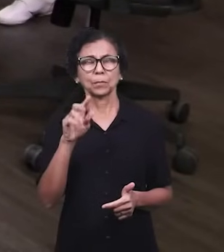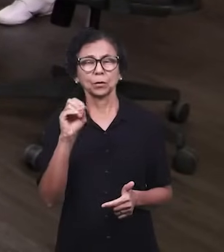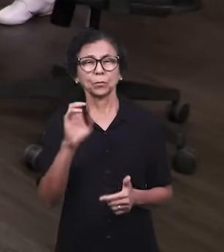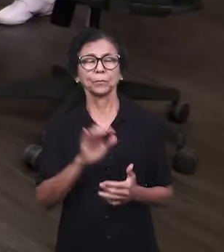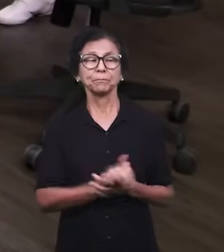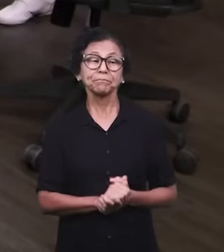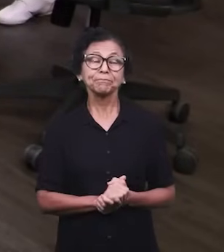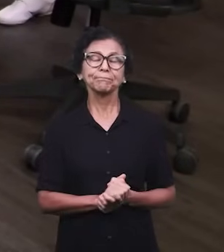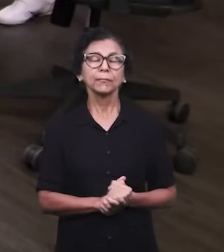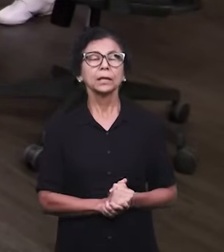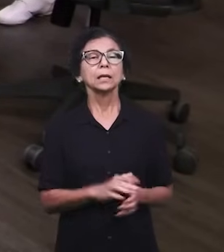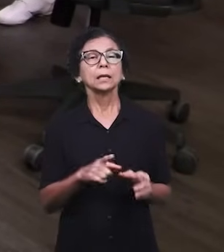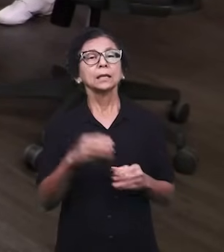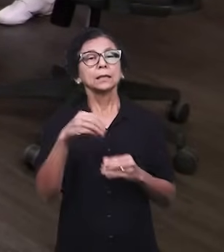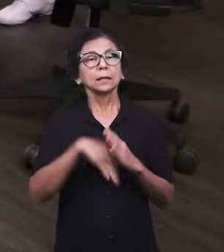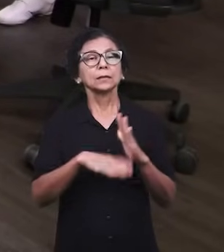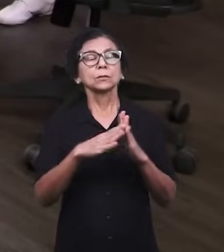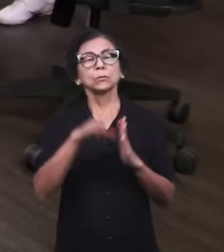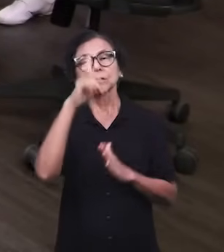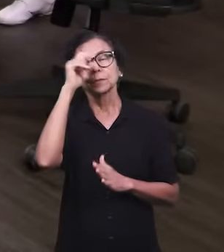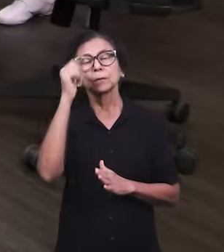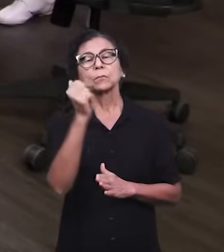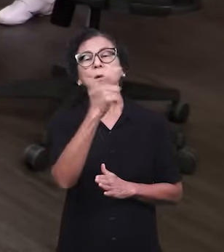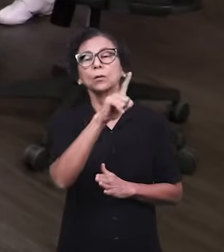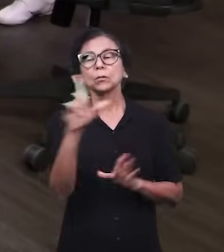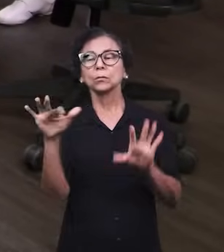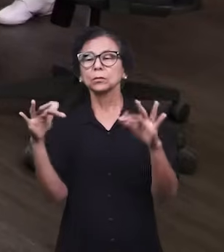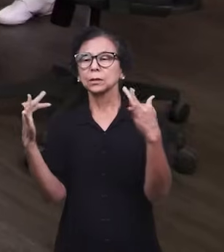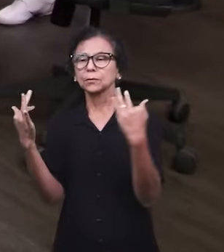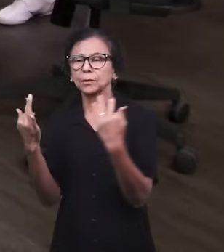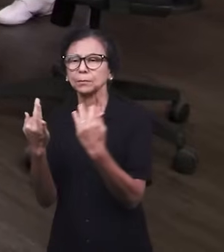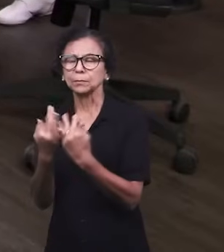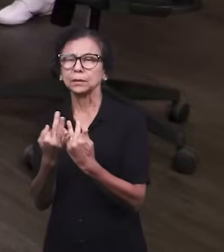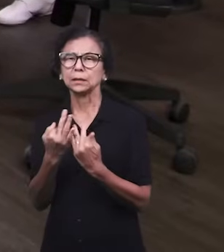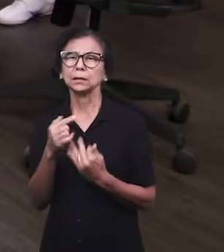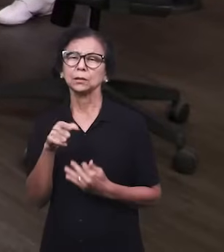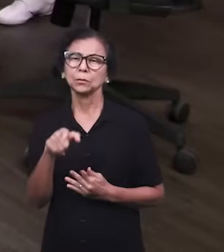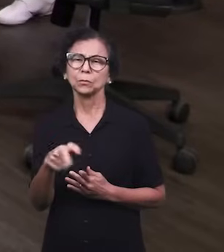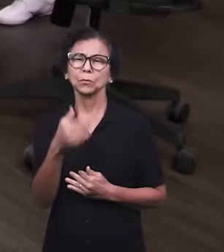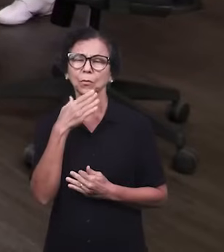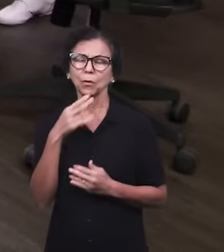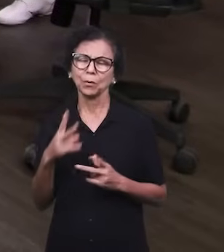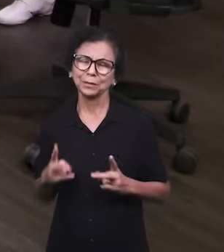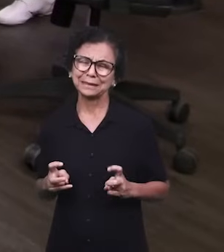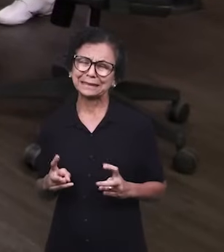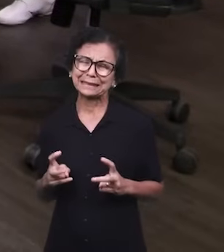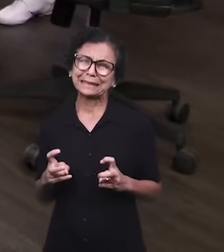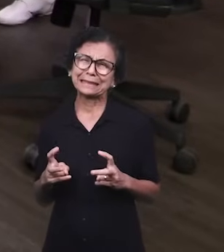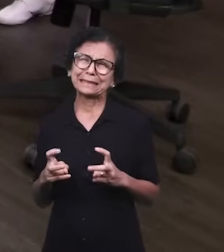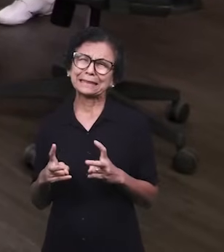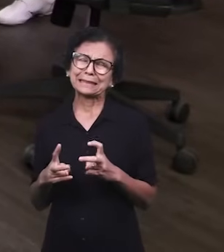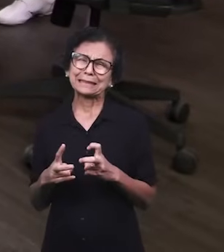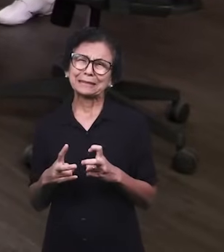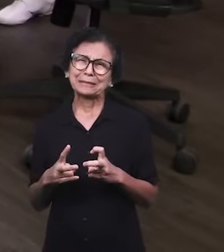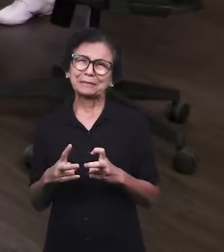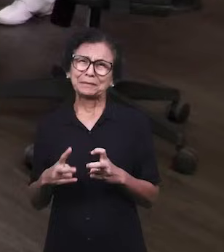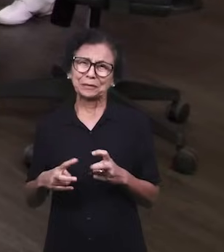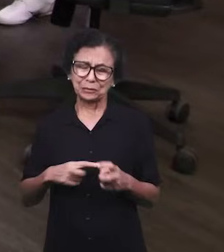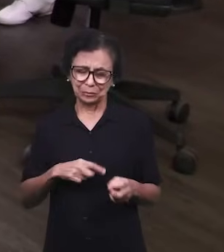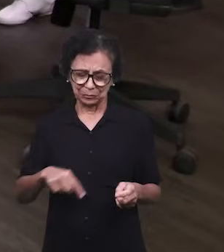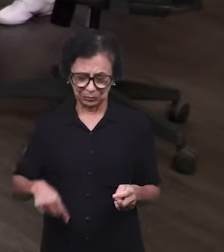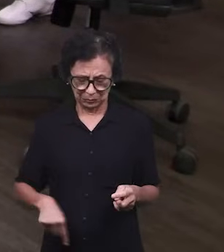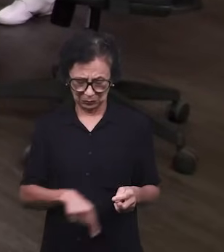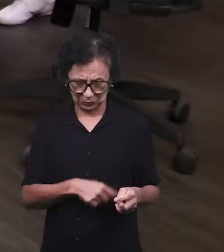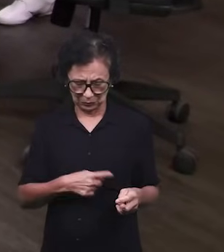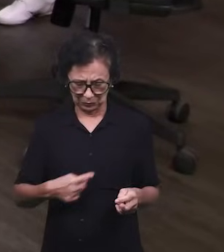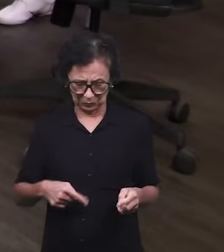pediu que eu orasse por uma pessoa da família. Era um senhor idoso, estava com câncer de intestino em estado terminal. E eu